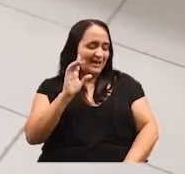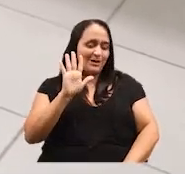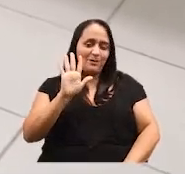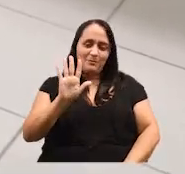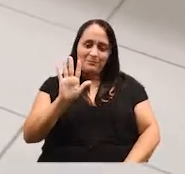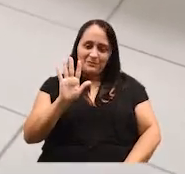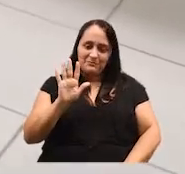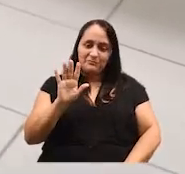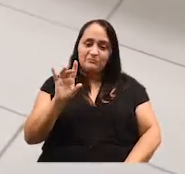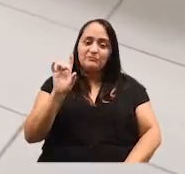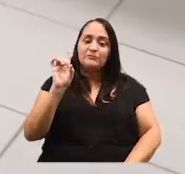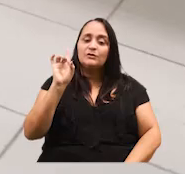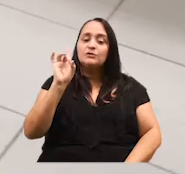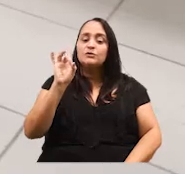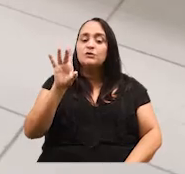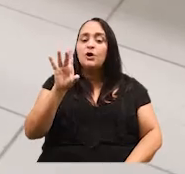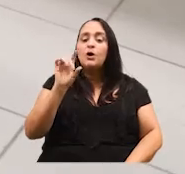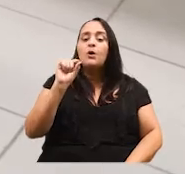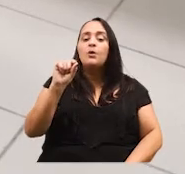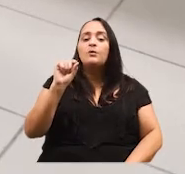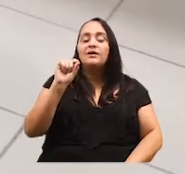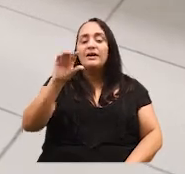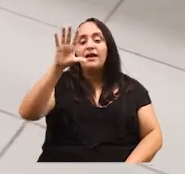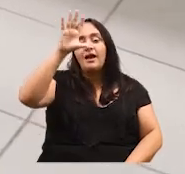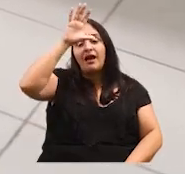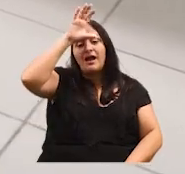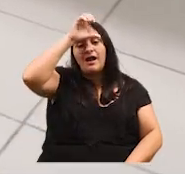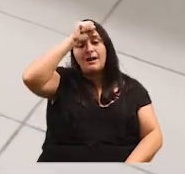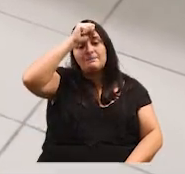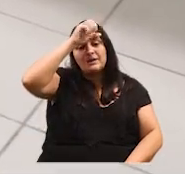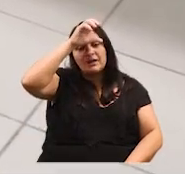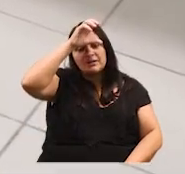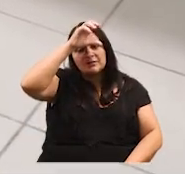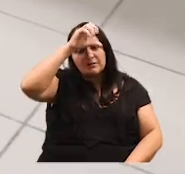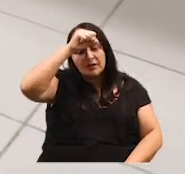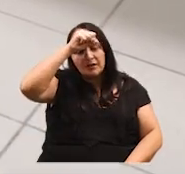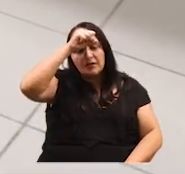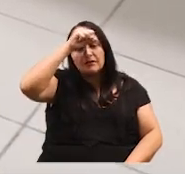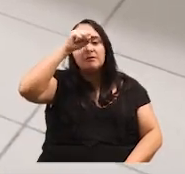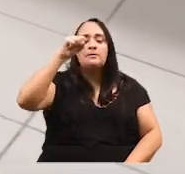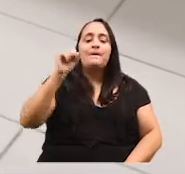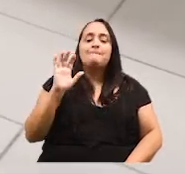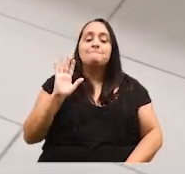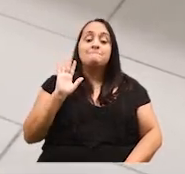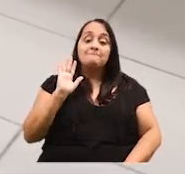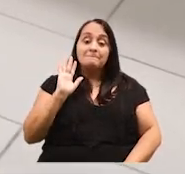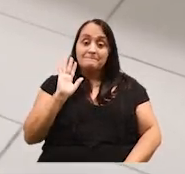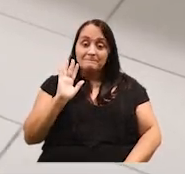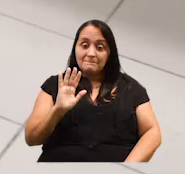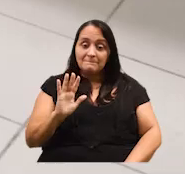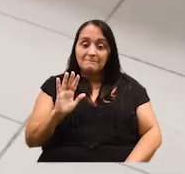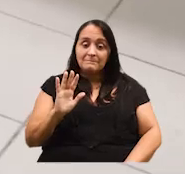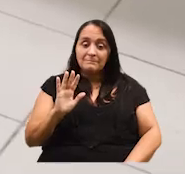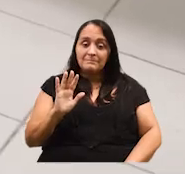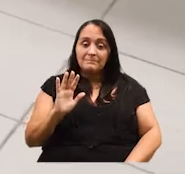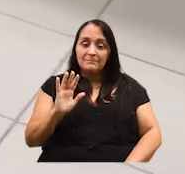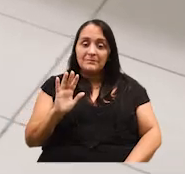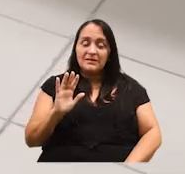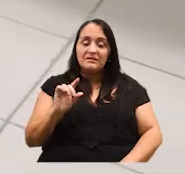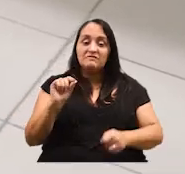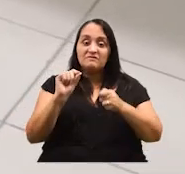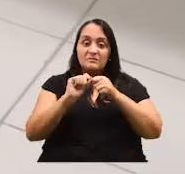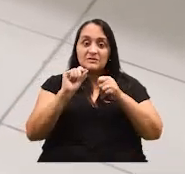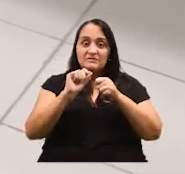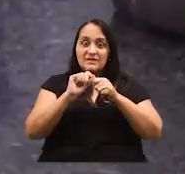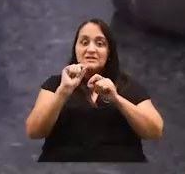massa. Hoje a gente vai aprender um pouco mais sobre a culinária baiana. Nós vamos fazer uma cocada. Quem